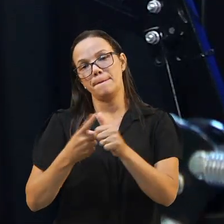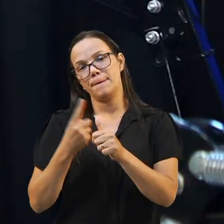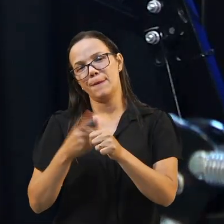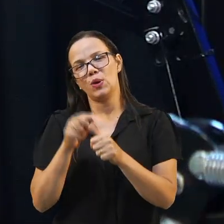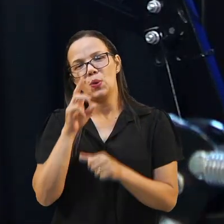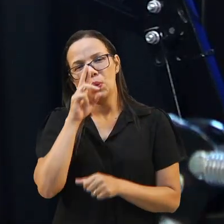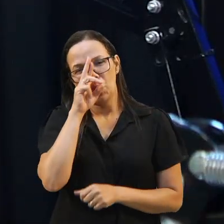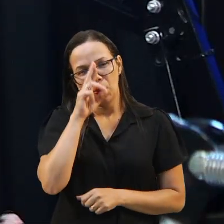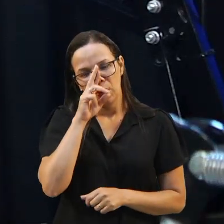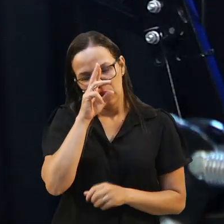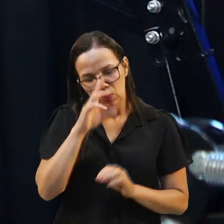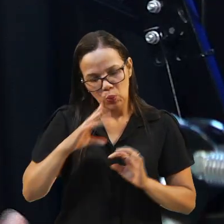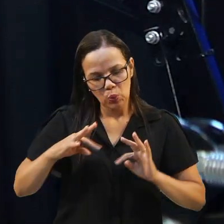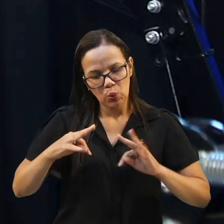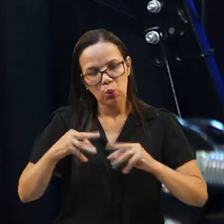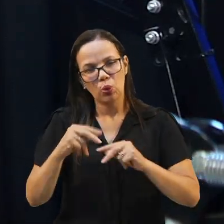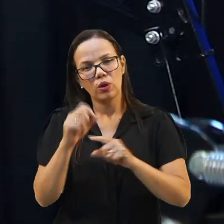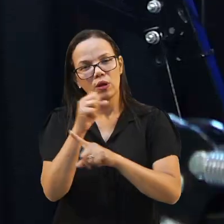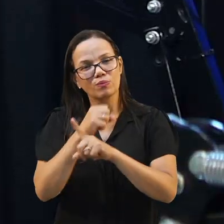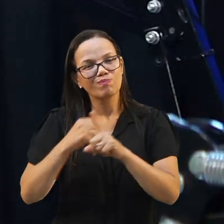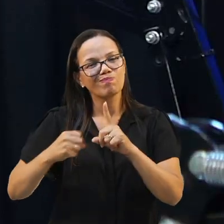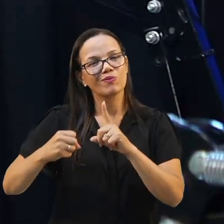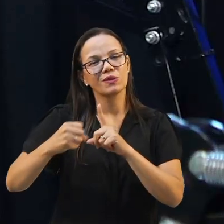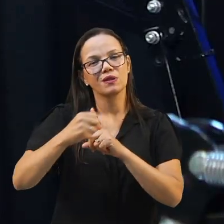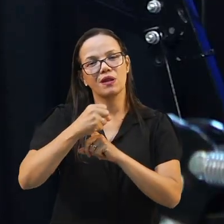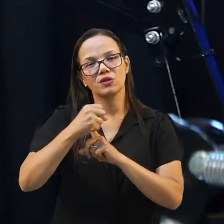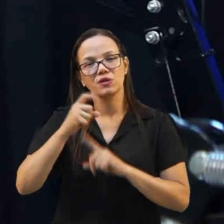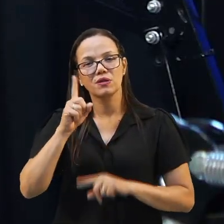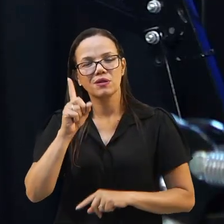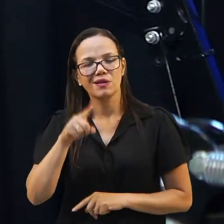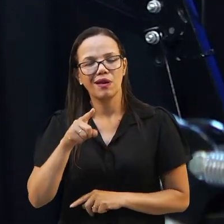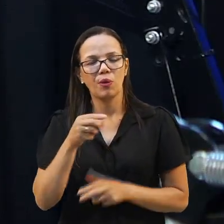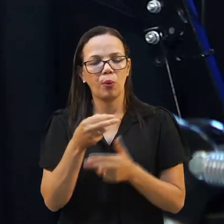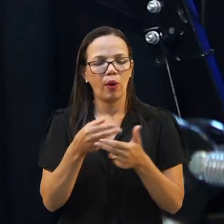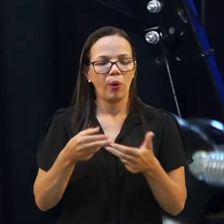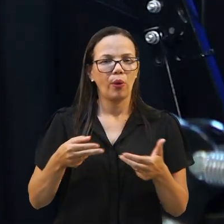a sociedade, que é uma coisa,